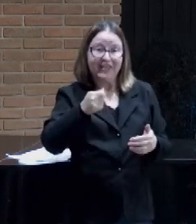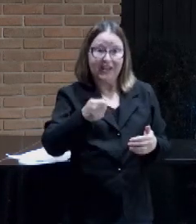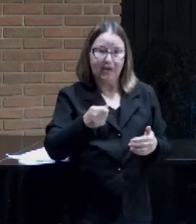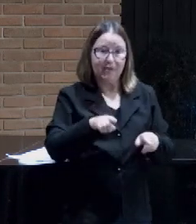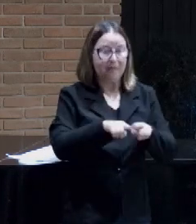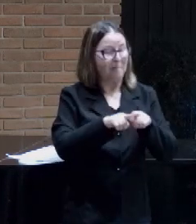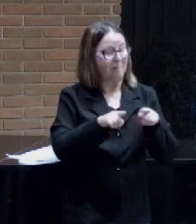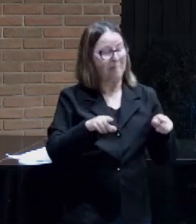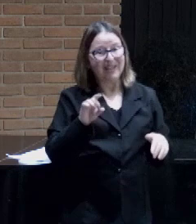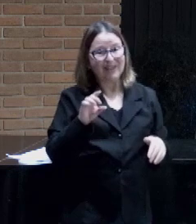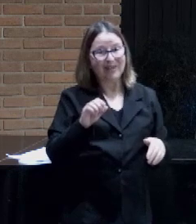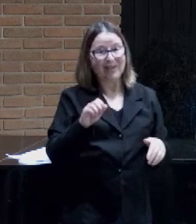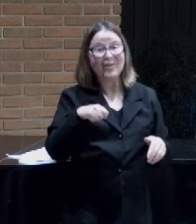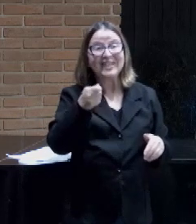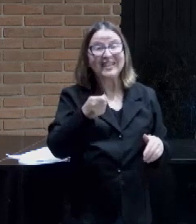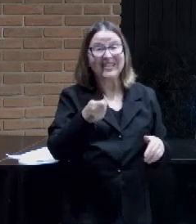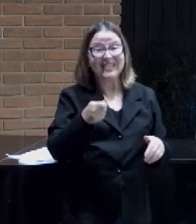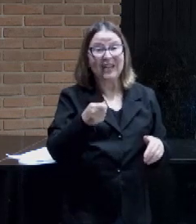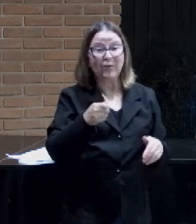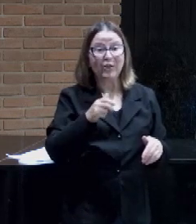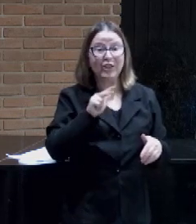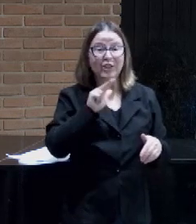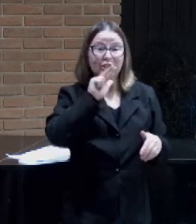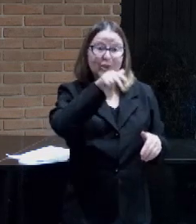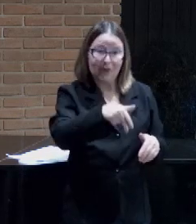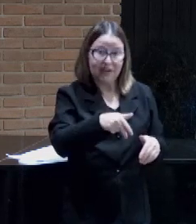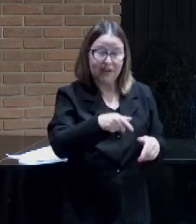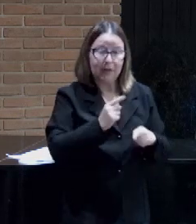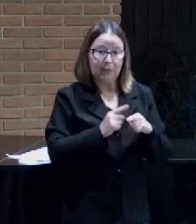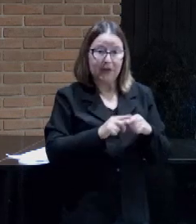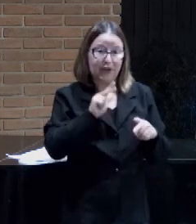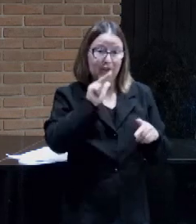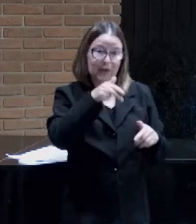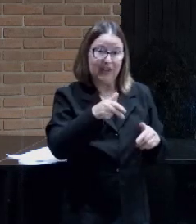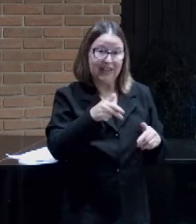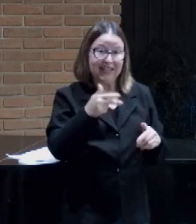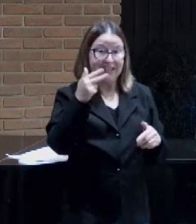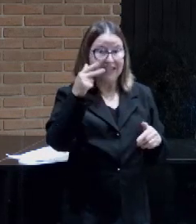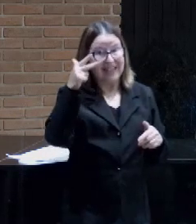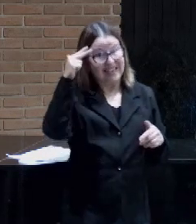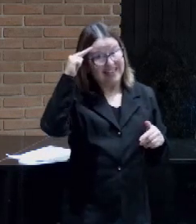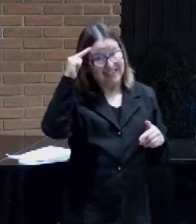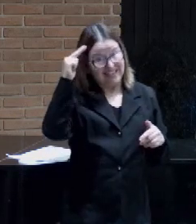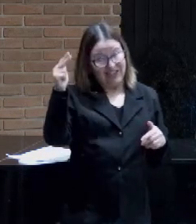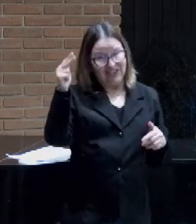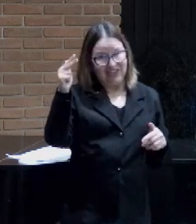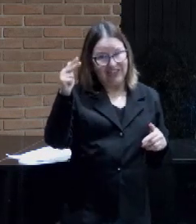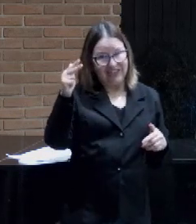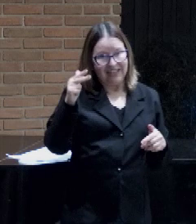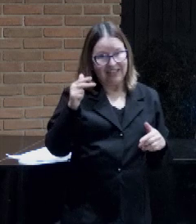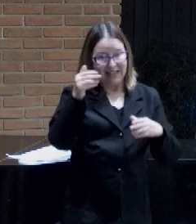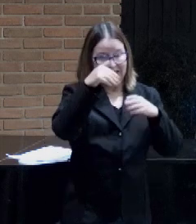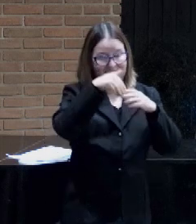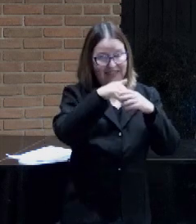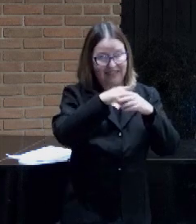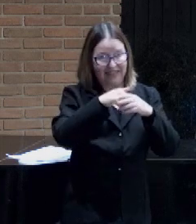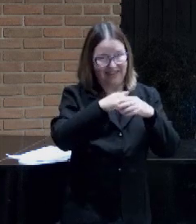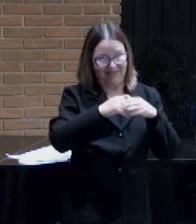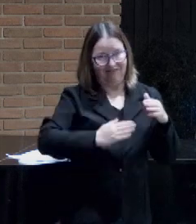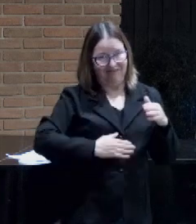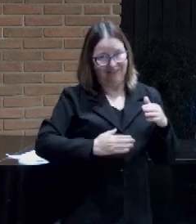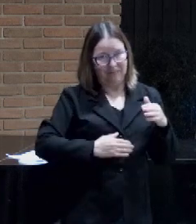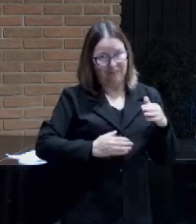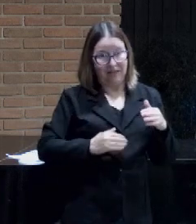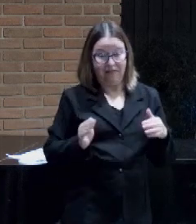assim como Jonas esteve 3 dias e 3 noites no ventre do grande peixe, assim o Filho do Homem estará 3 dias e 3 noites no coração da terra. Isso